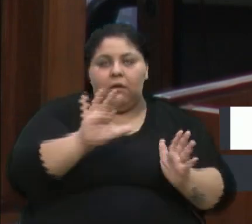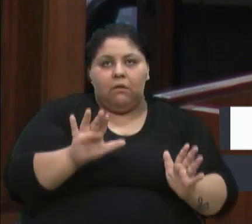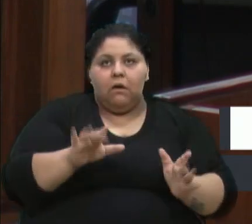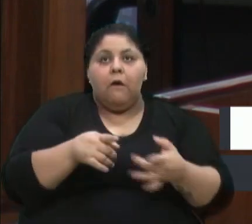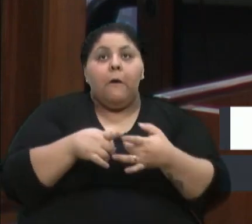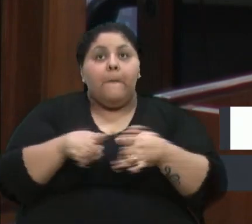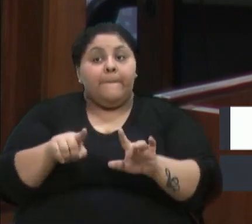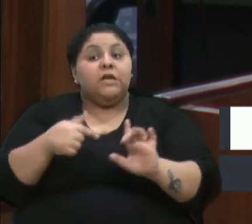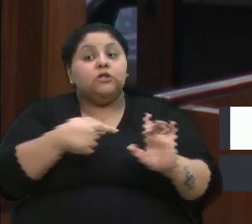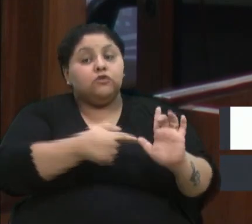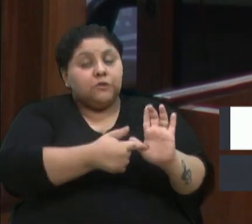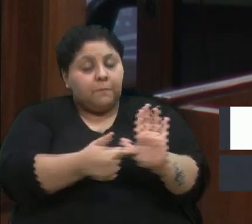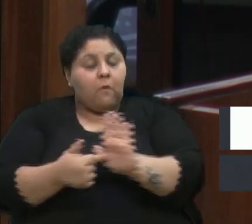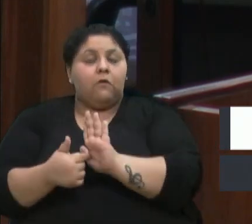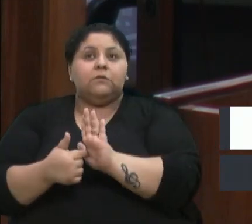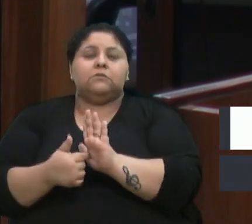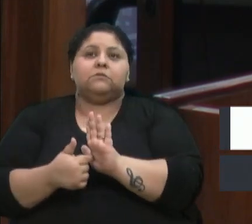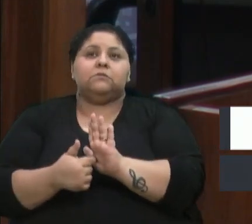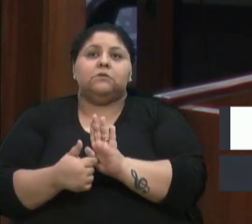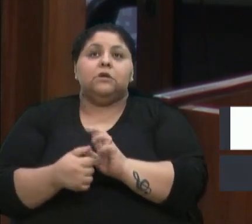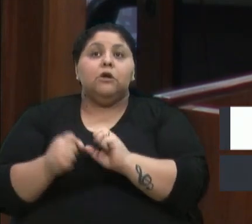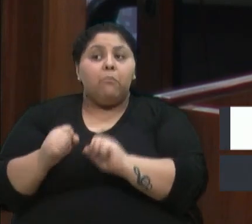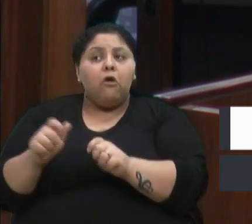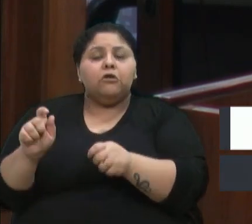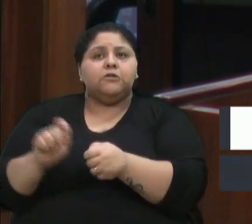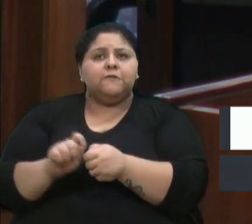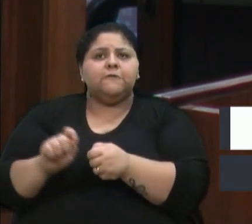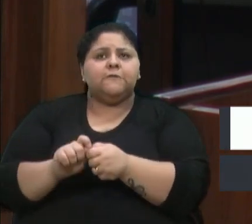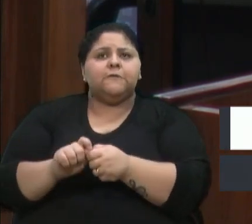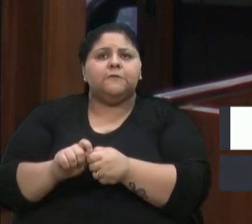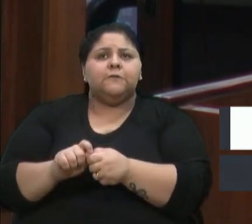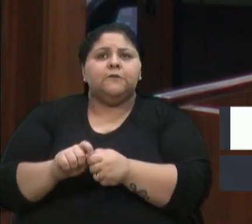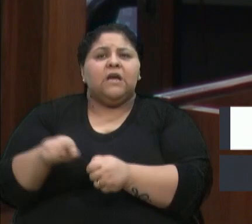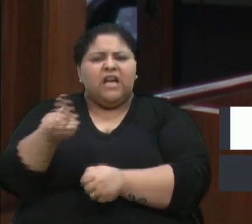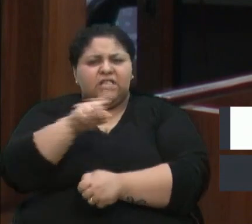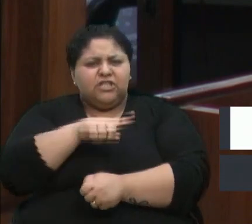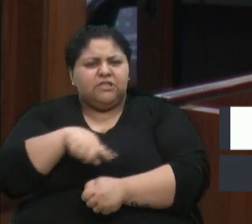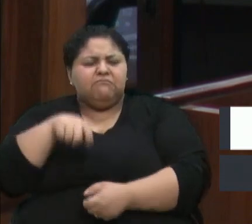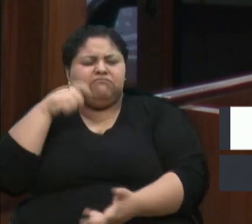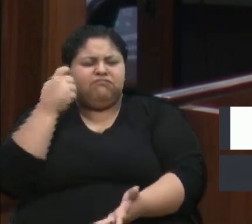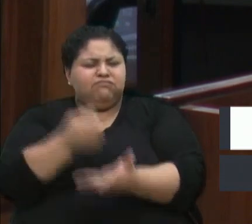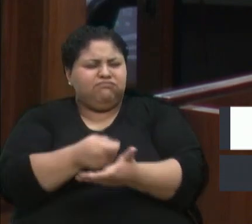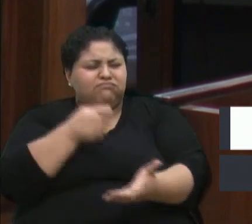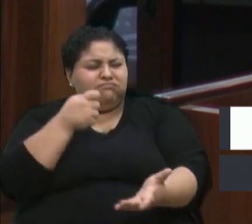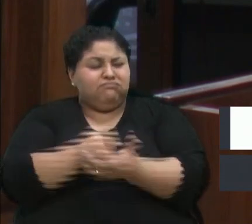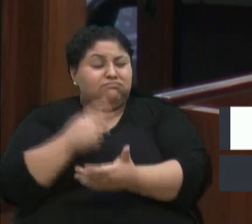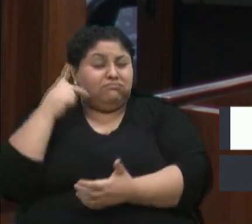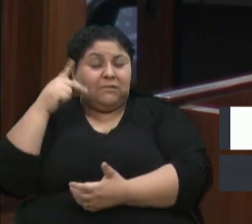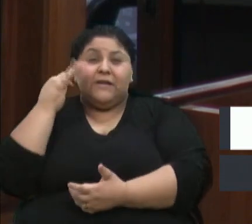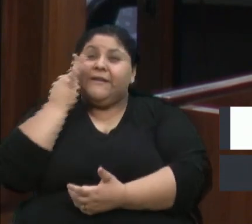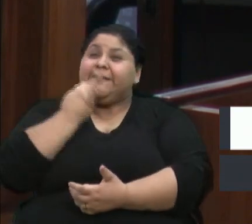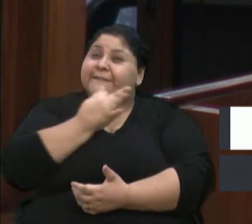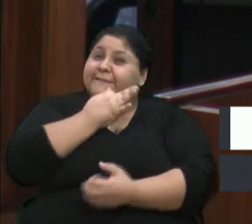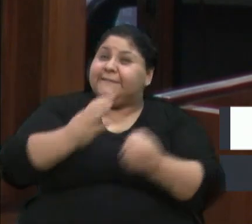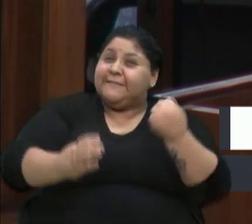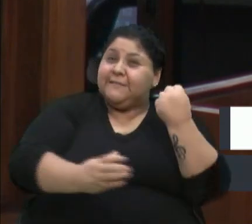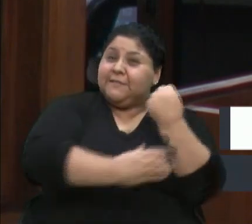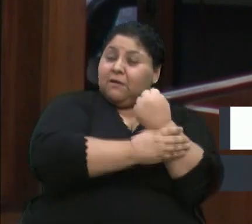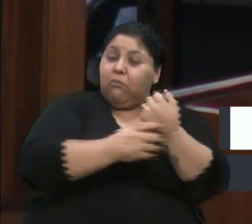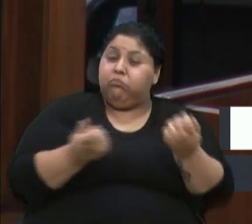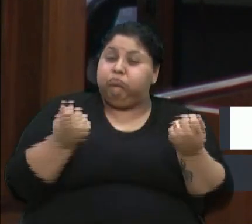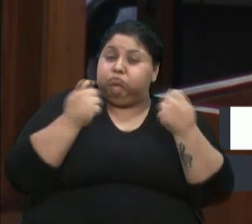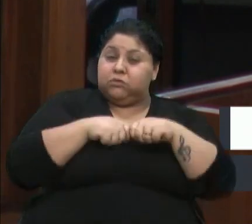o que mostra que dá para fazer. E aquilo que a gente cobra tanto, né, vereadora Tati, que é segurança, que é a possibilidade,